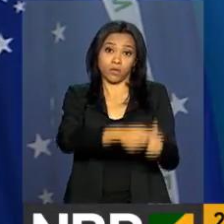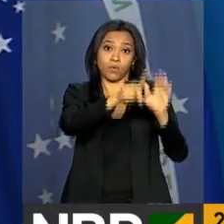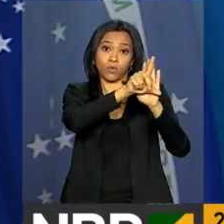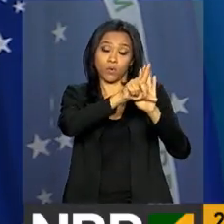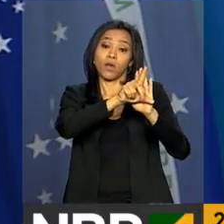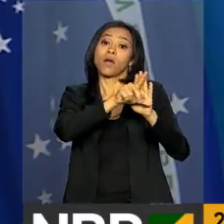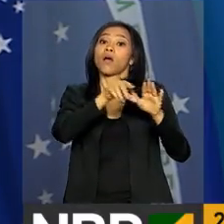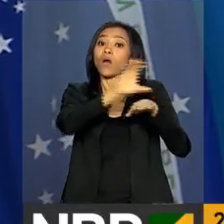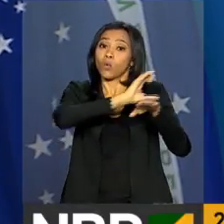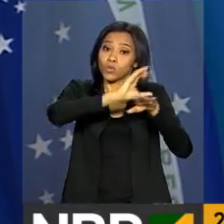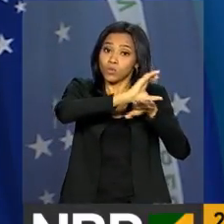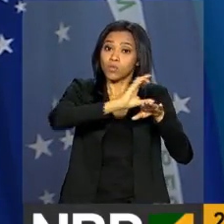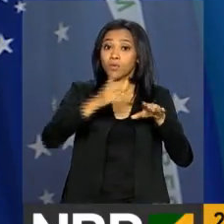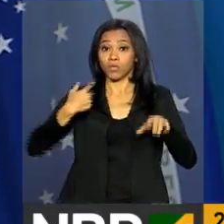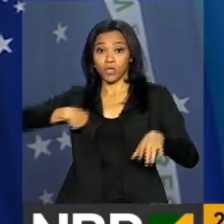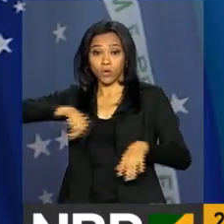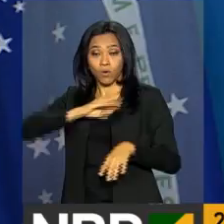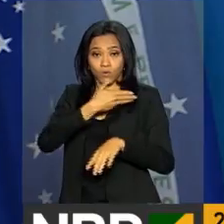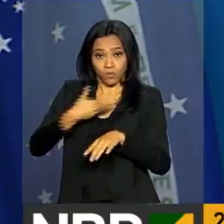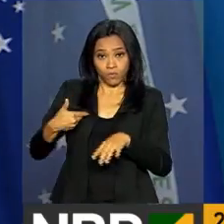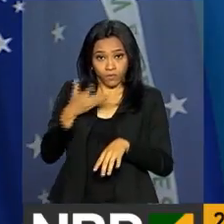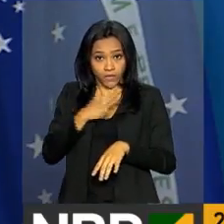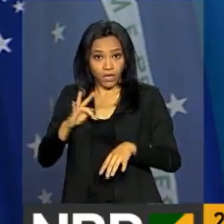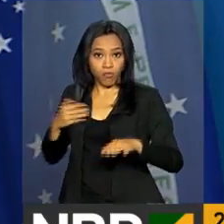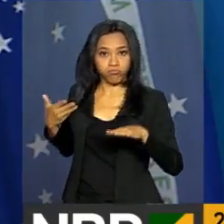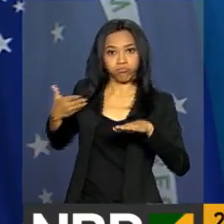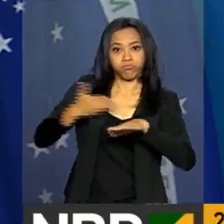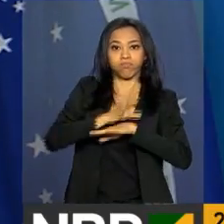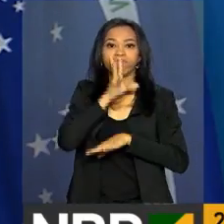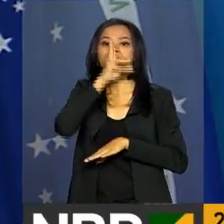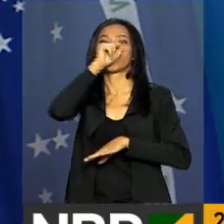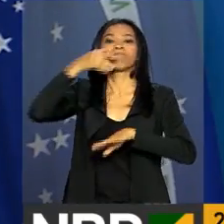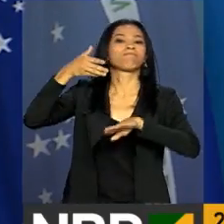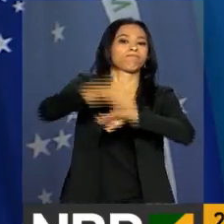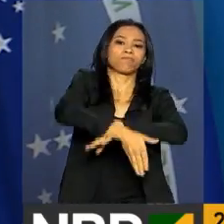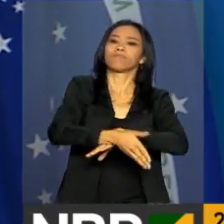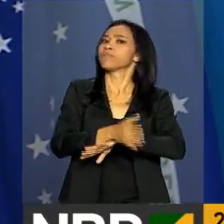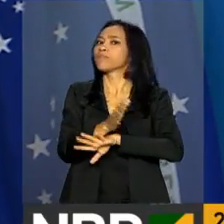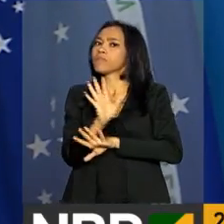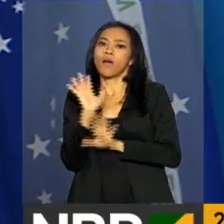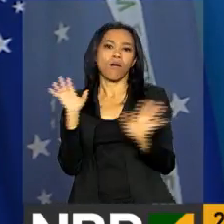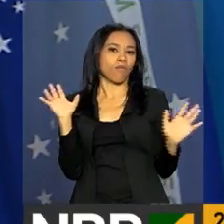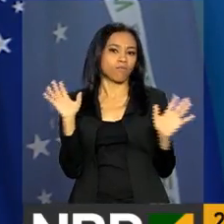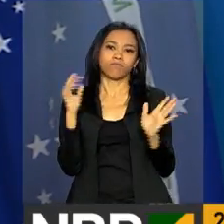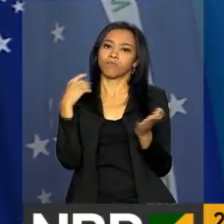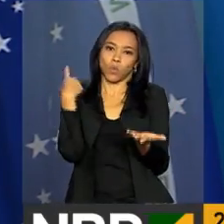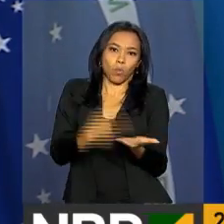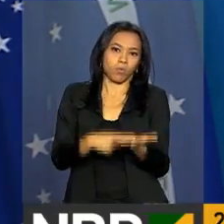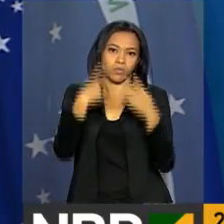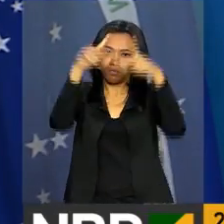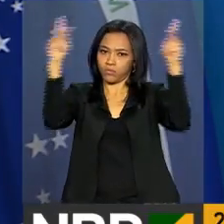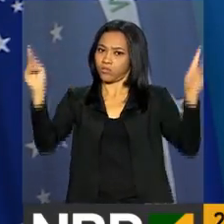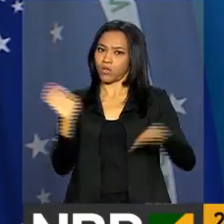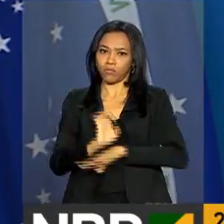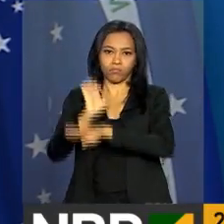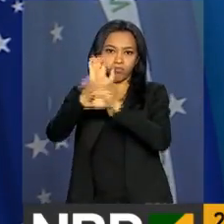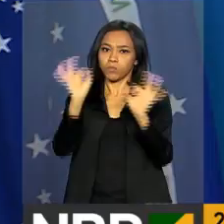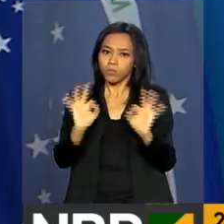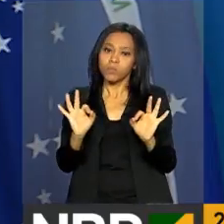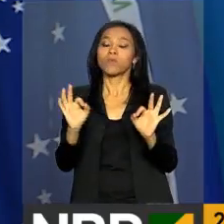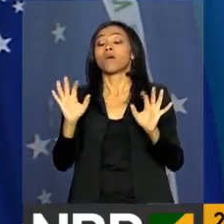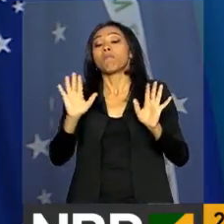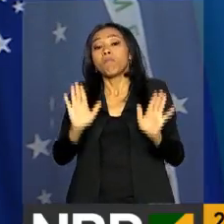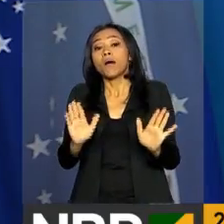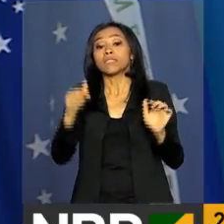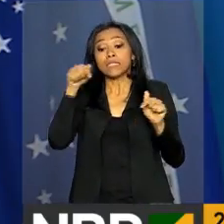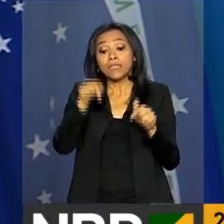invadimos estas estas competências funcionais de cada estado mas ao longo do tempo nós verificamos eu disse